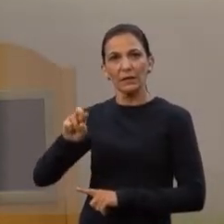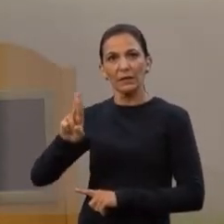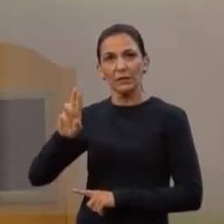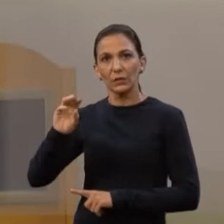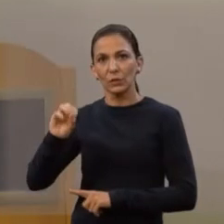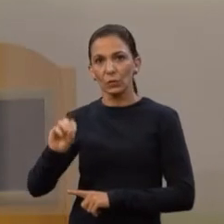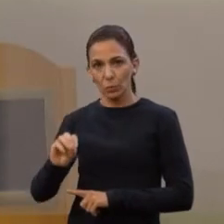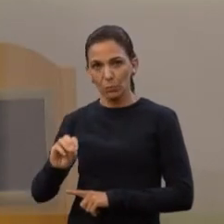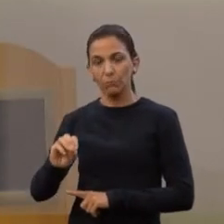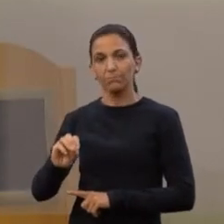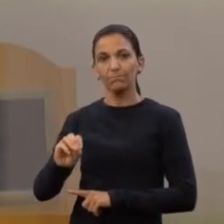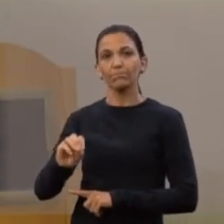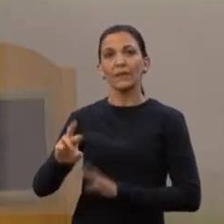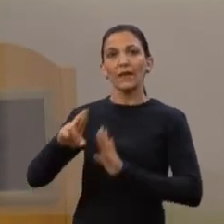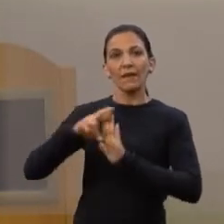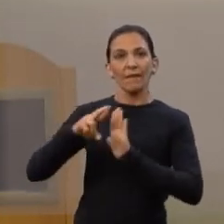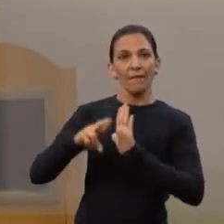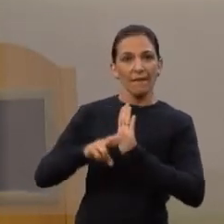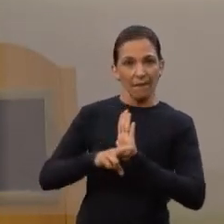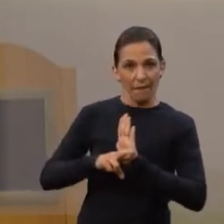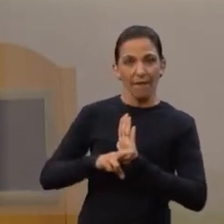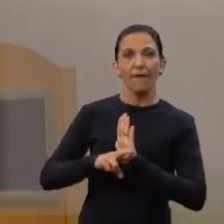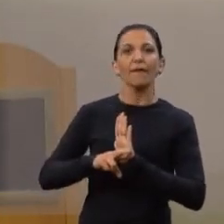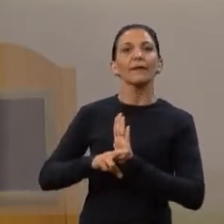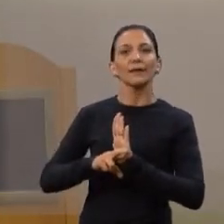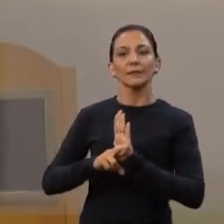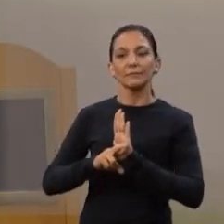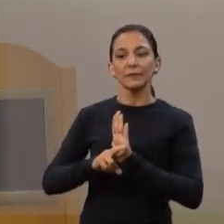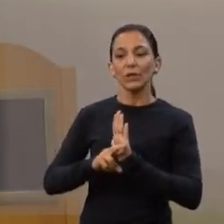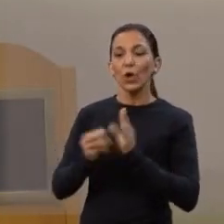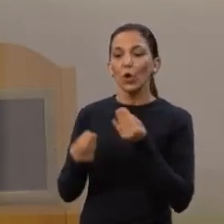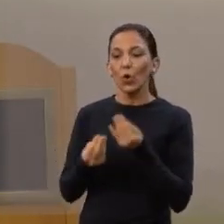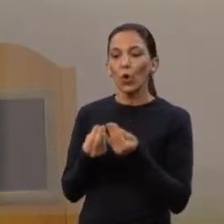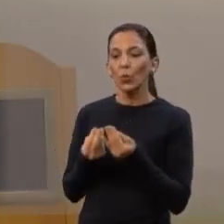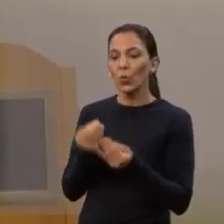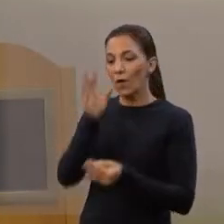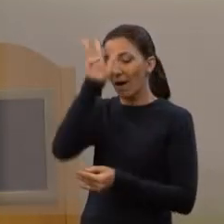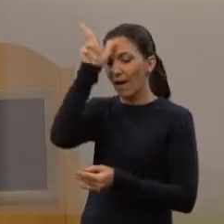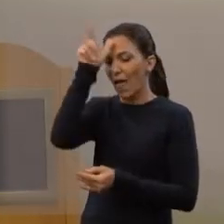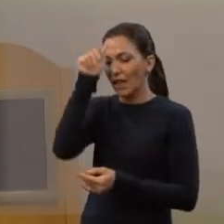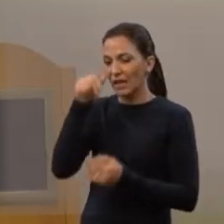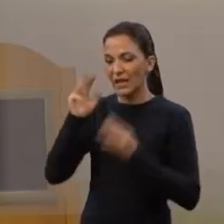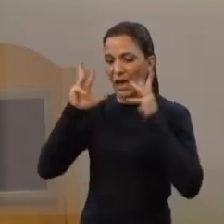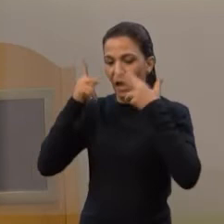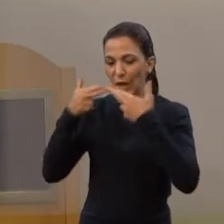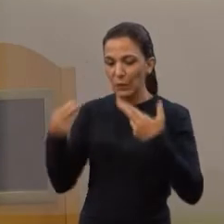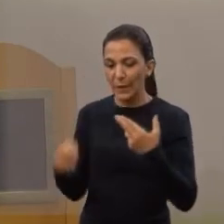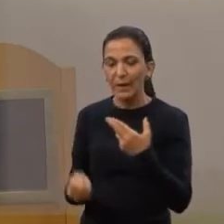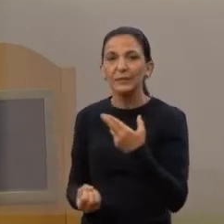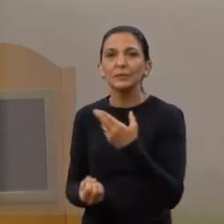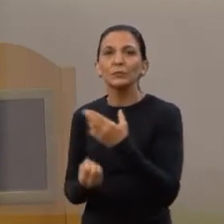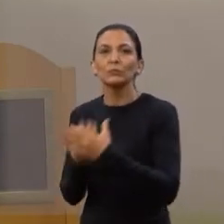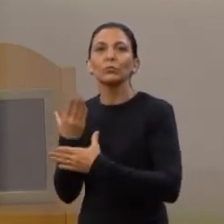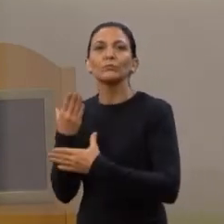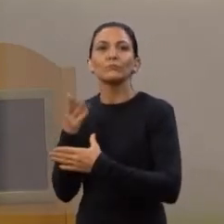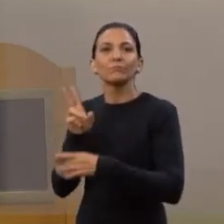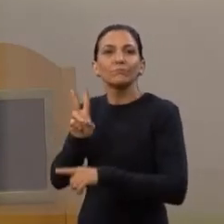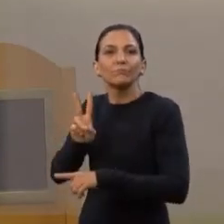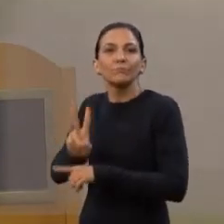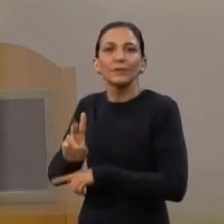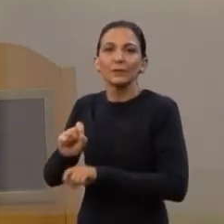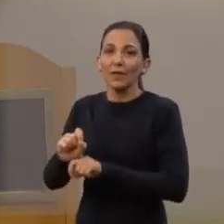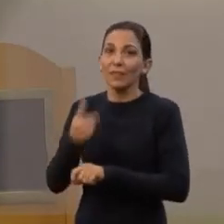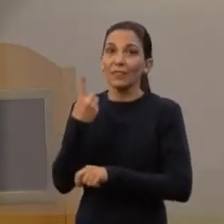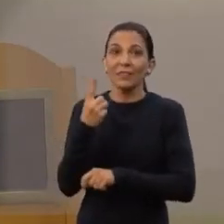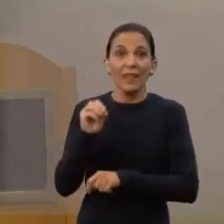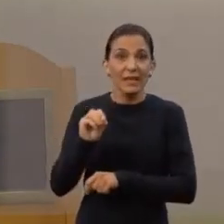ter a condições com regras e da criação mas é um debate que precisa aflorar não dá para em